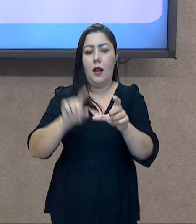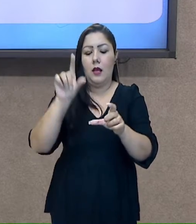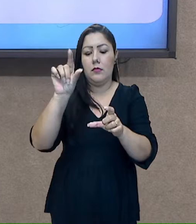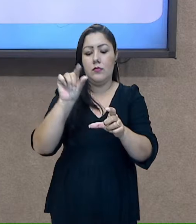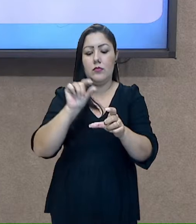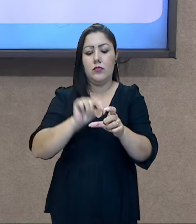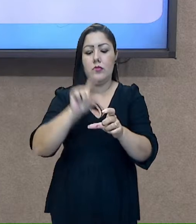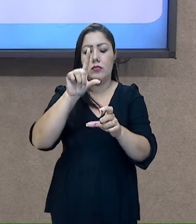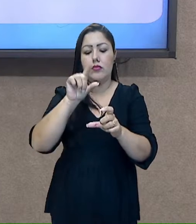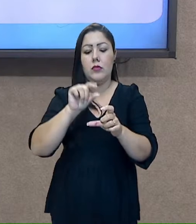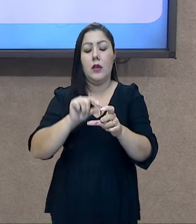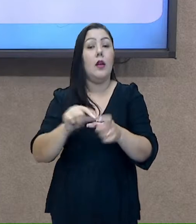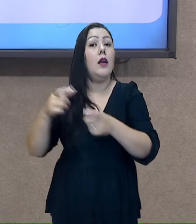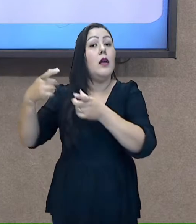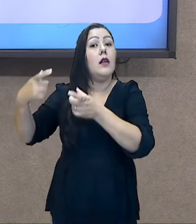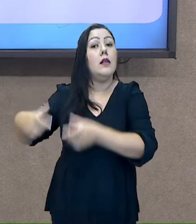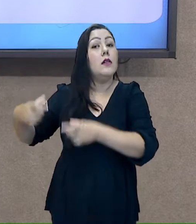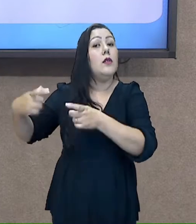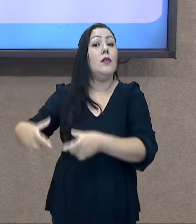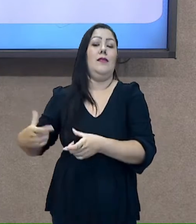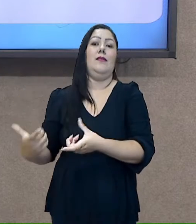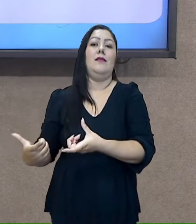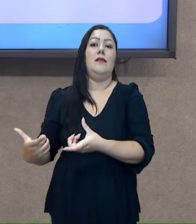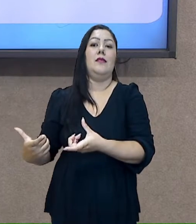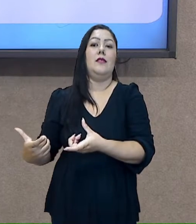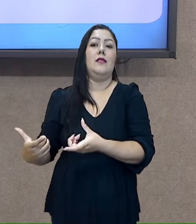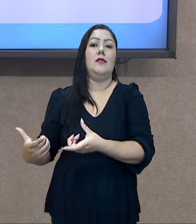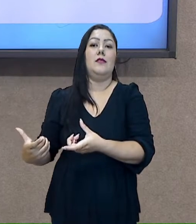nós temos na nossa língua